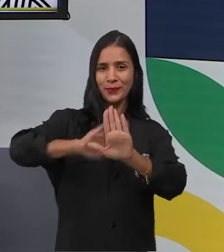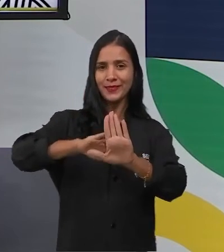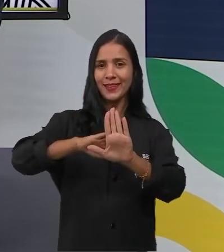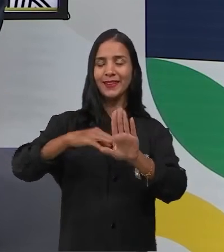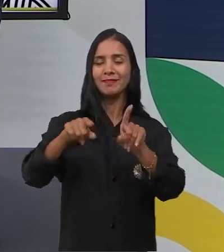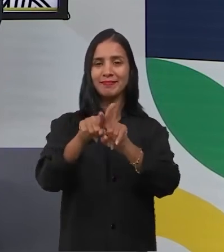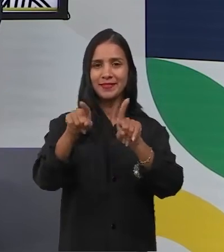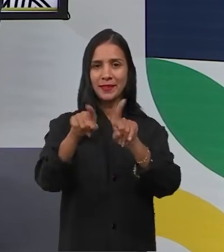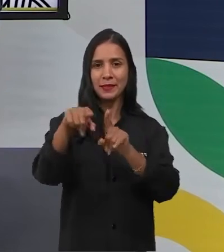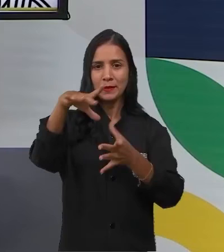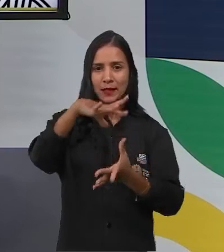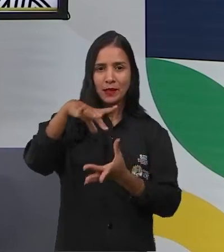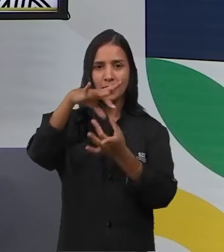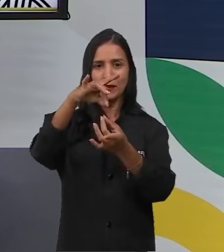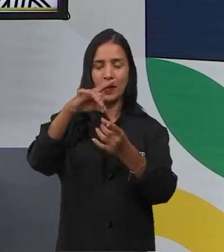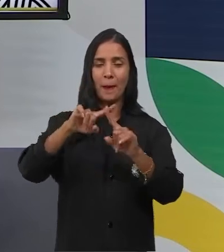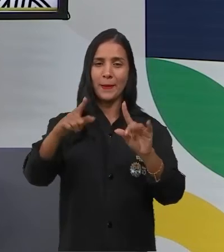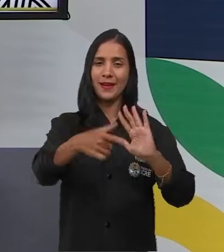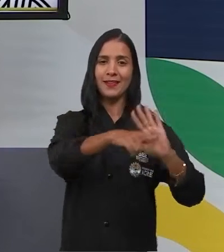eram totalmente